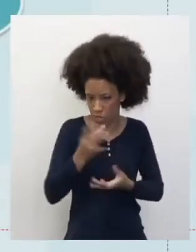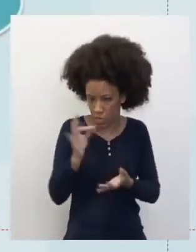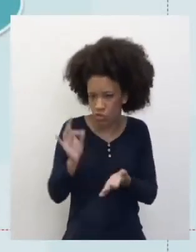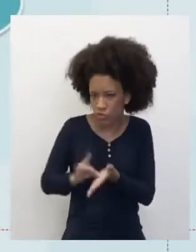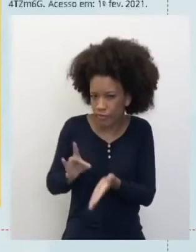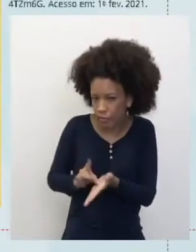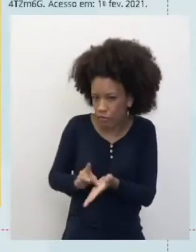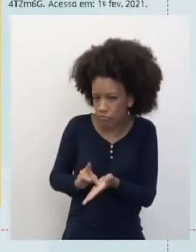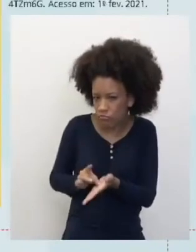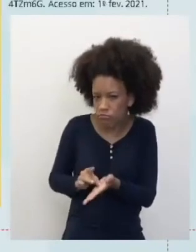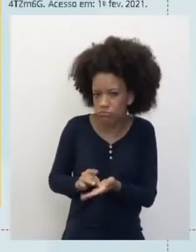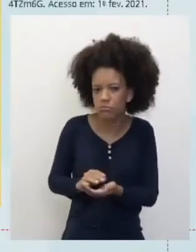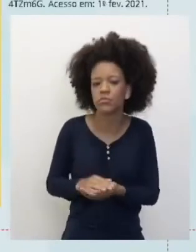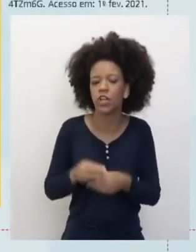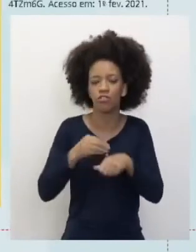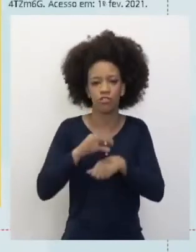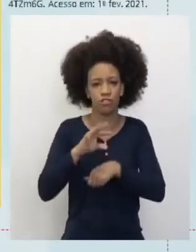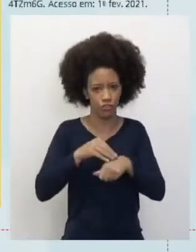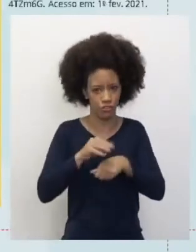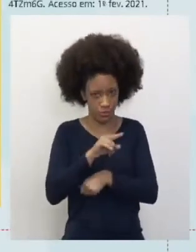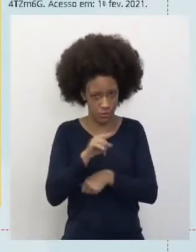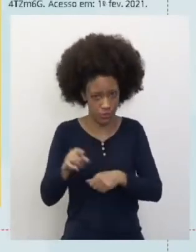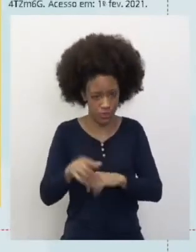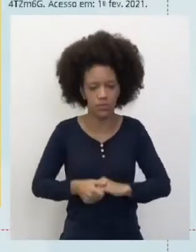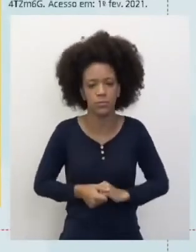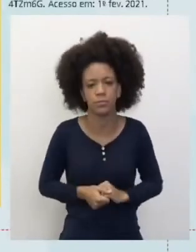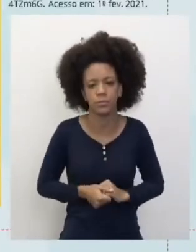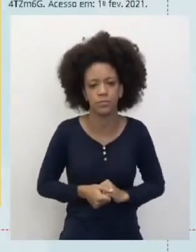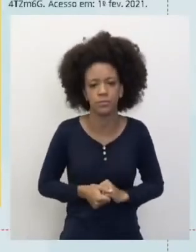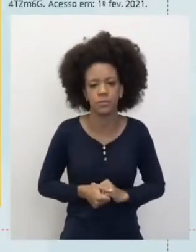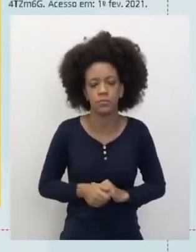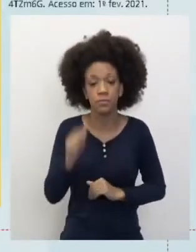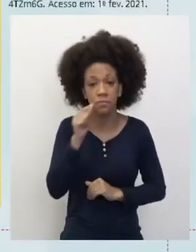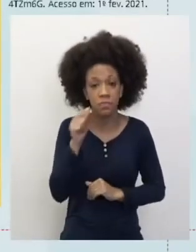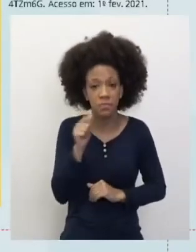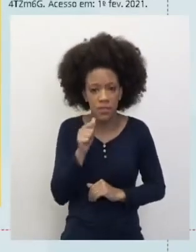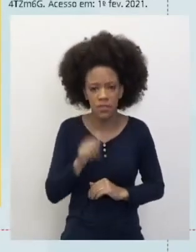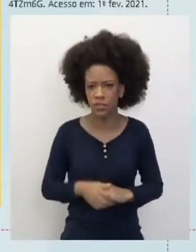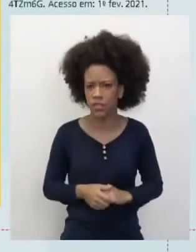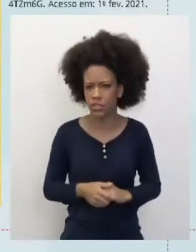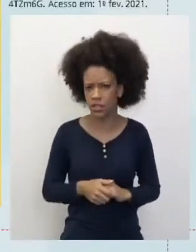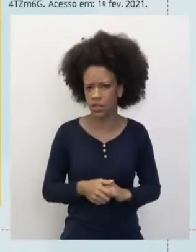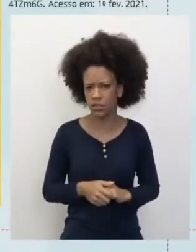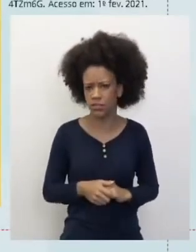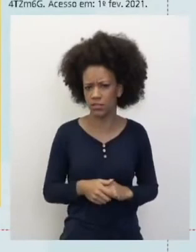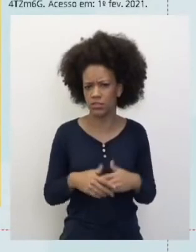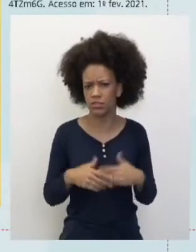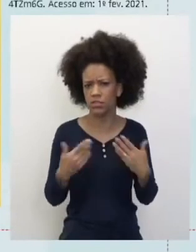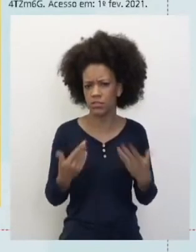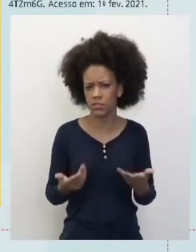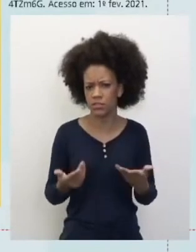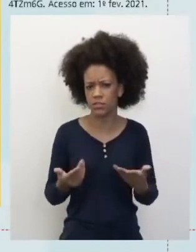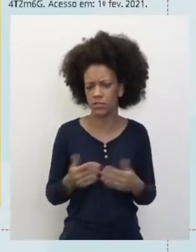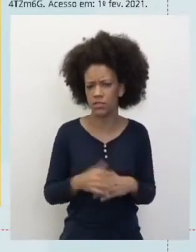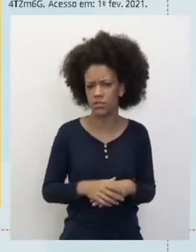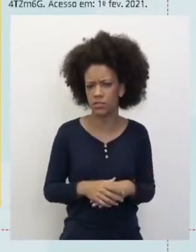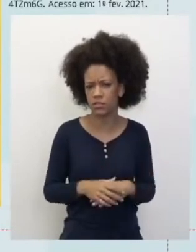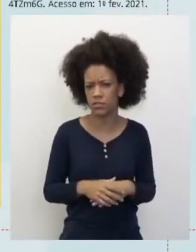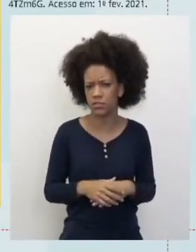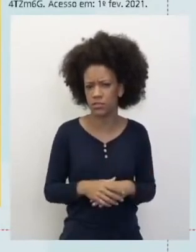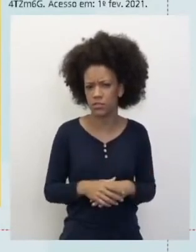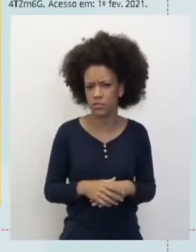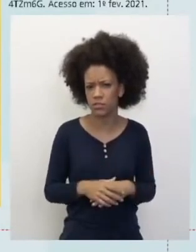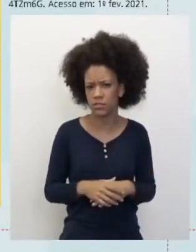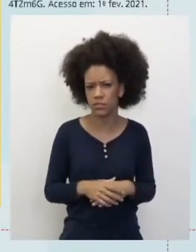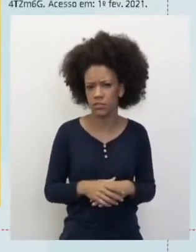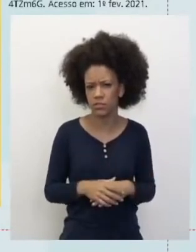informação? Então, mais dicas para vocês. Andrei, acho que para você, acho que está maior, né, aí no computador ou não? Então, tá,